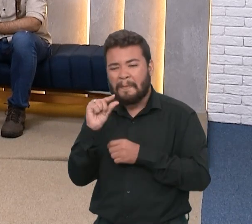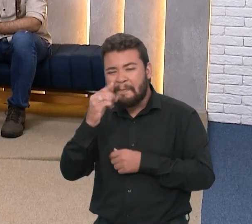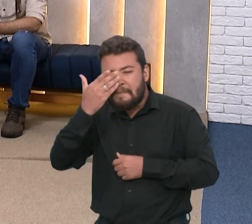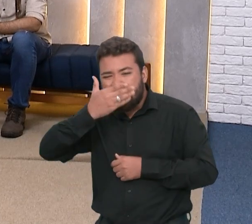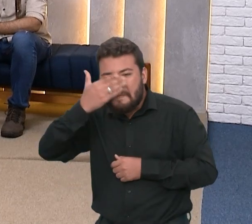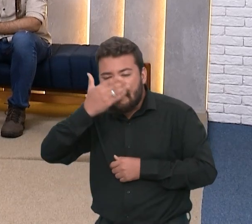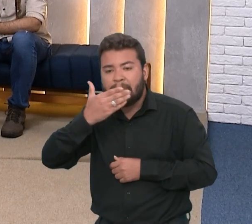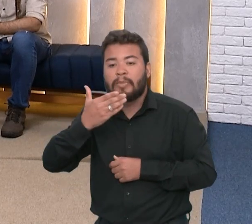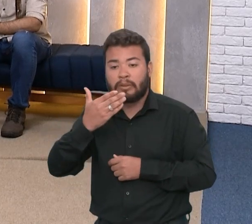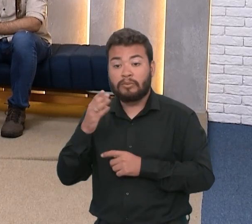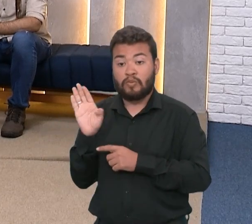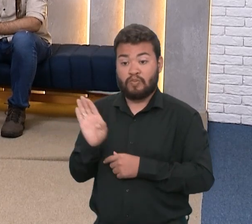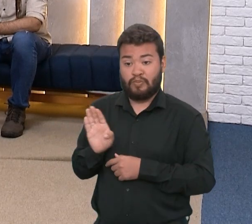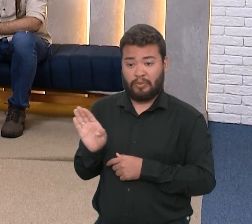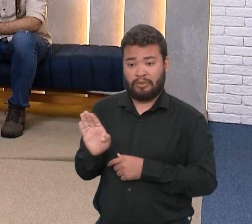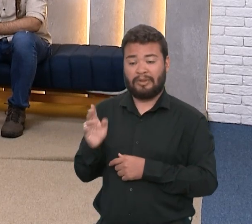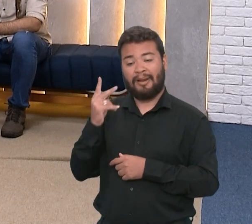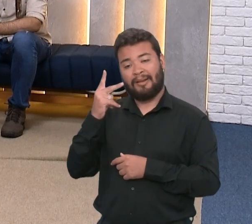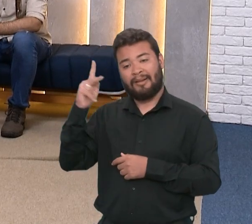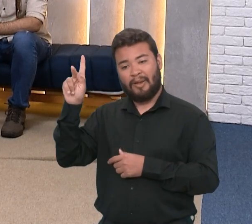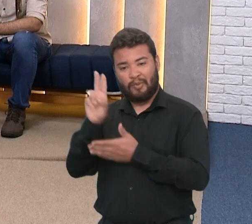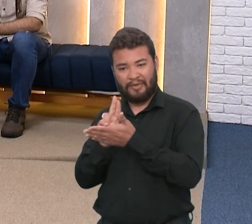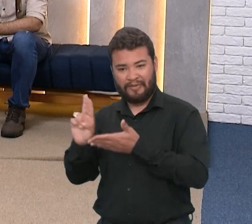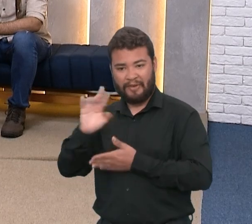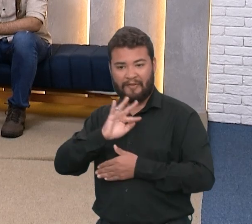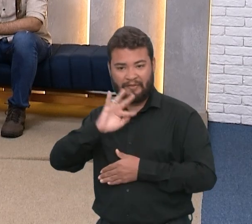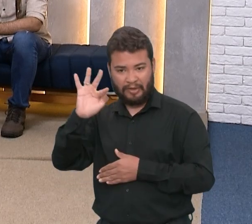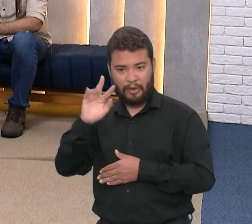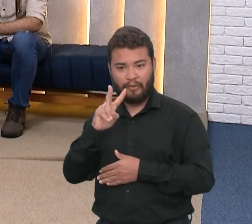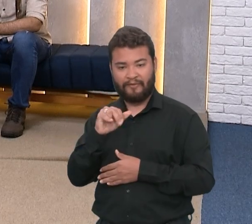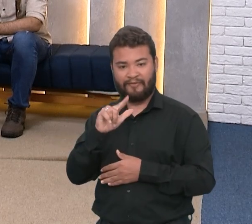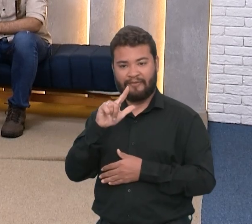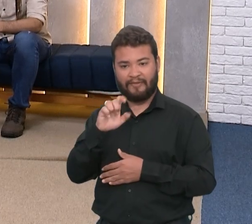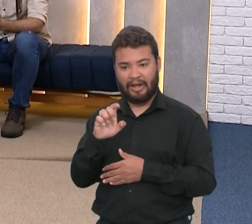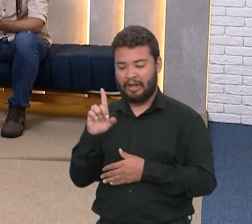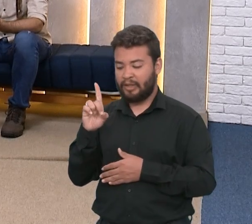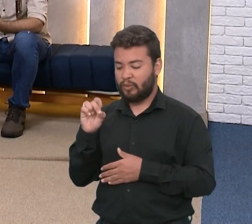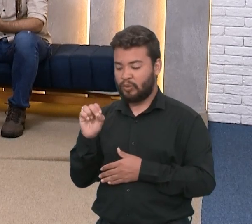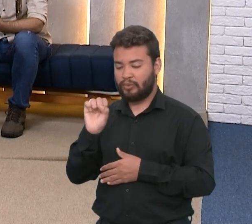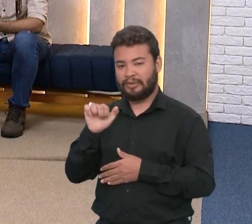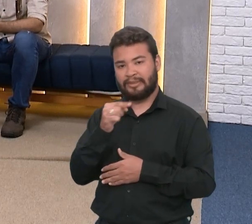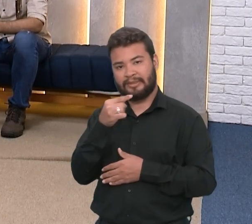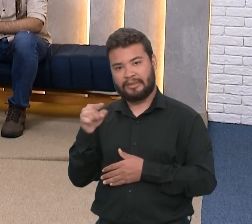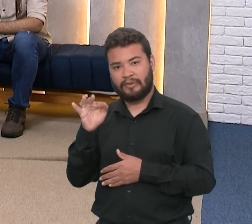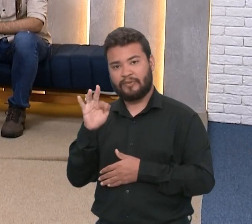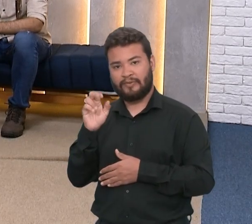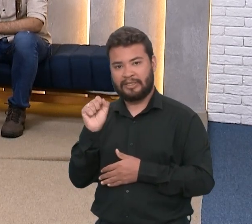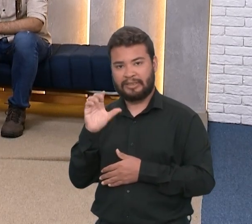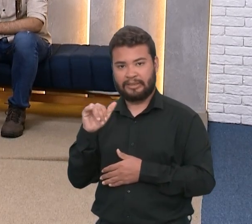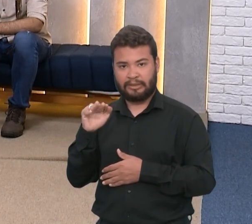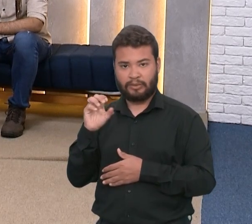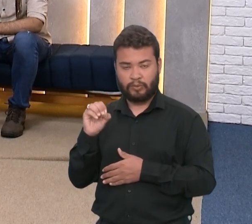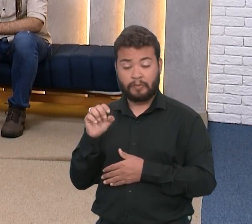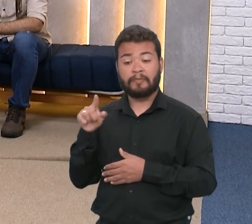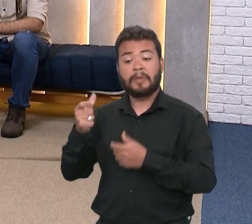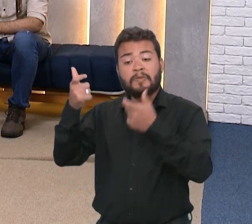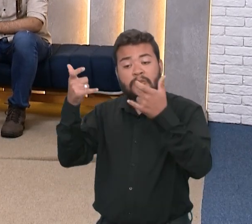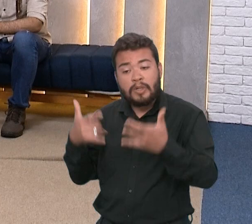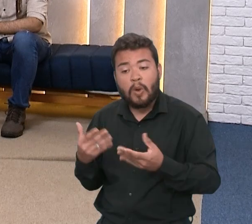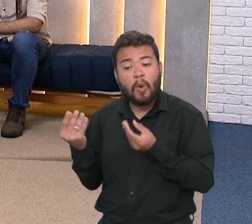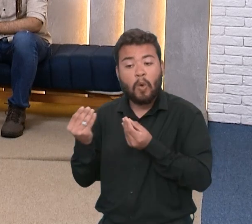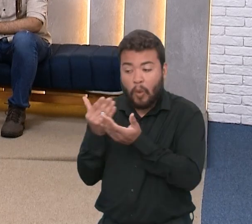Universidade Federal do Vale do São Francisco. Falou um pouco sobre como iniciou essa pesquisa e o trabalho realizado entre